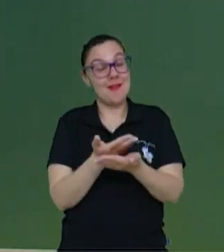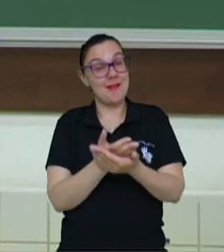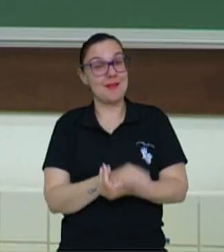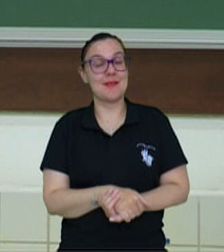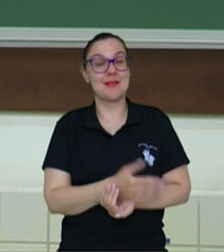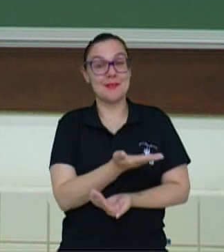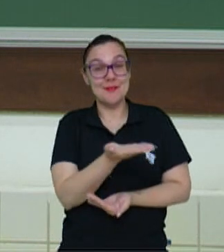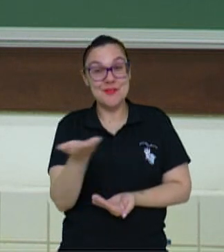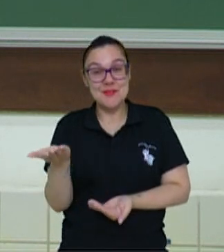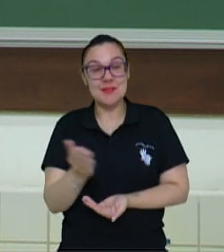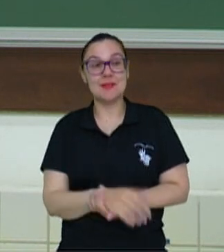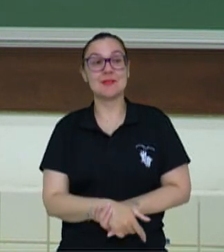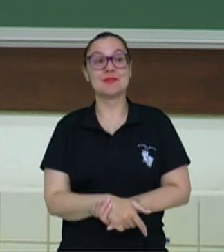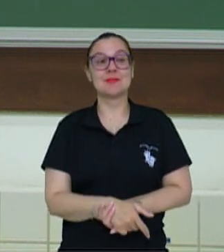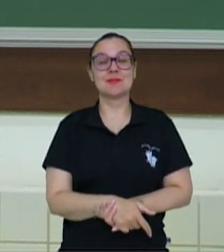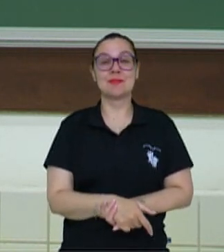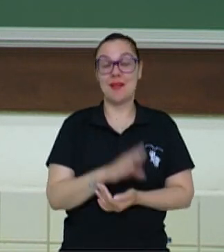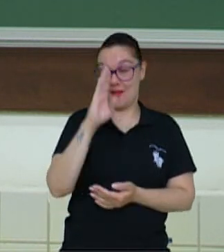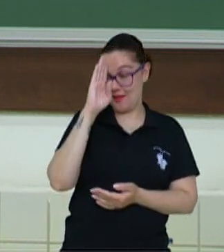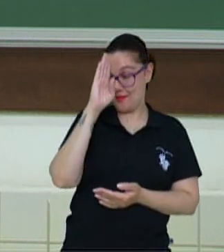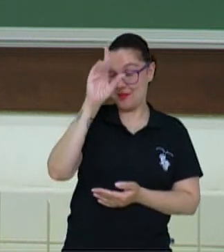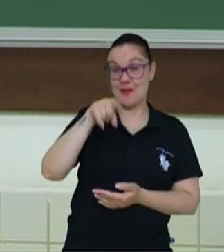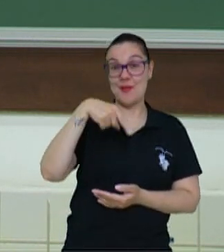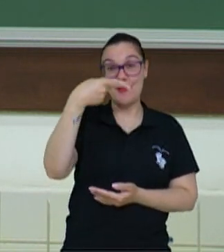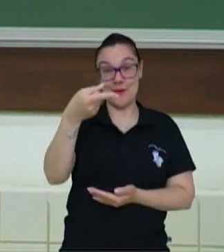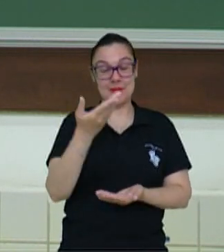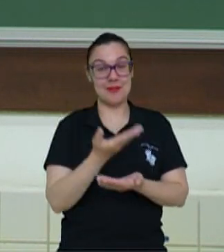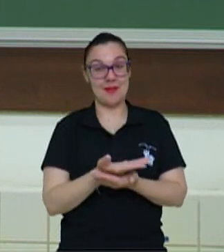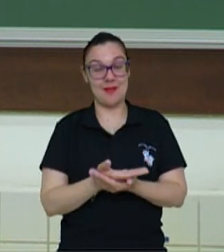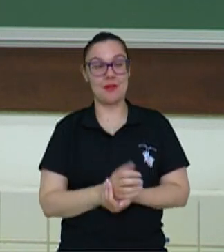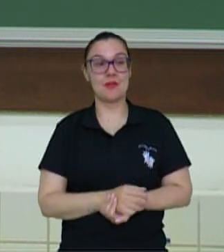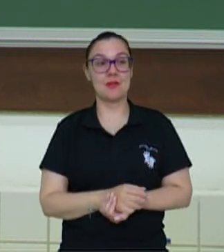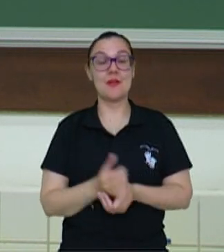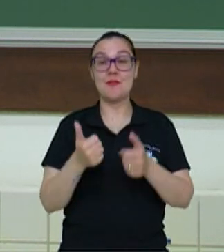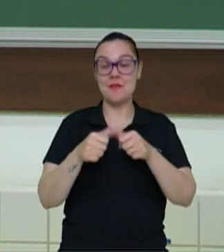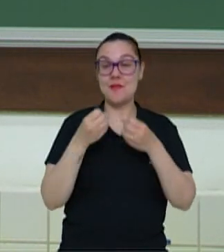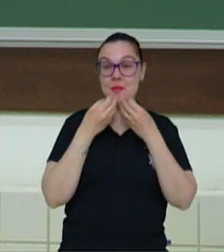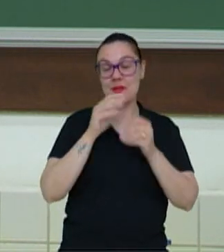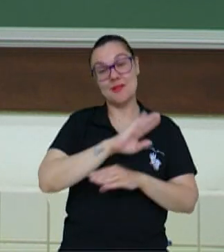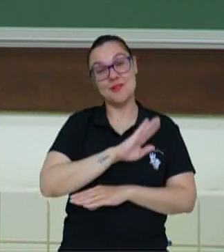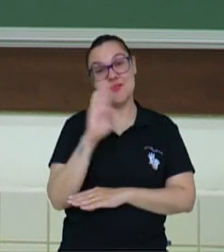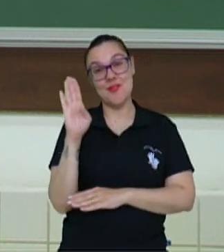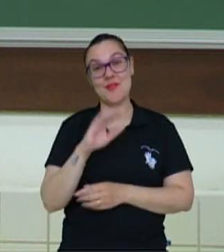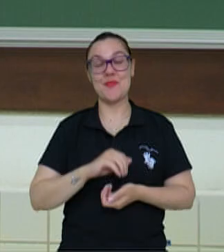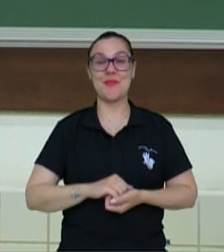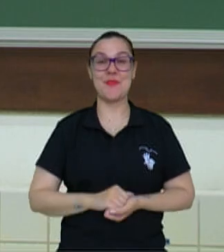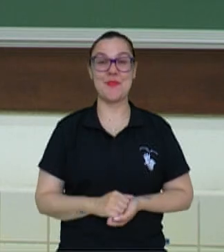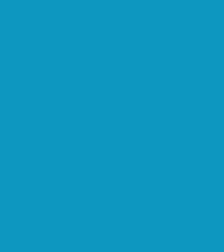classe, chicos e chicas. Então, hasta la próxima clase, quédense bien e tchau!